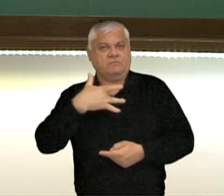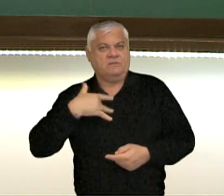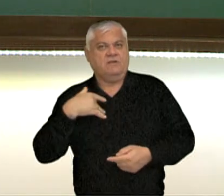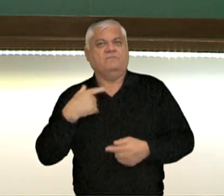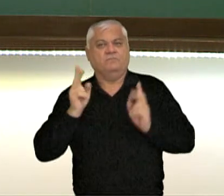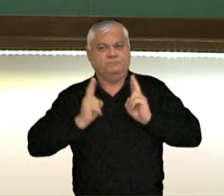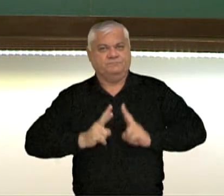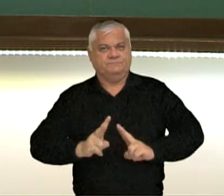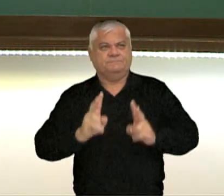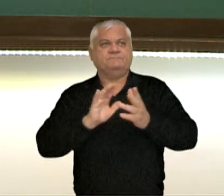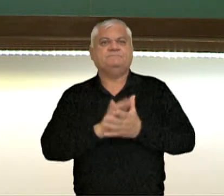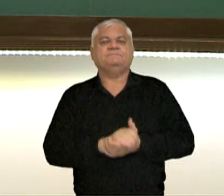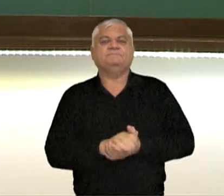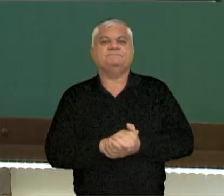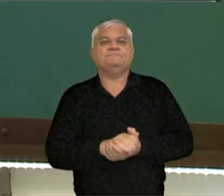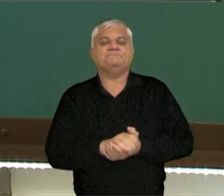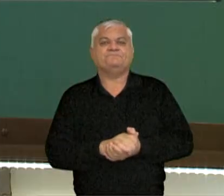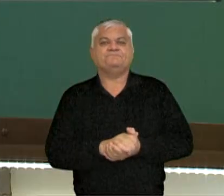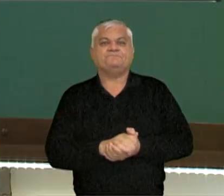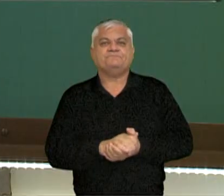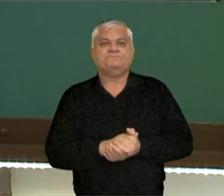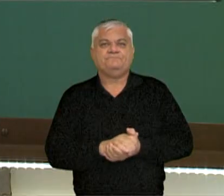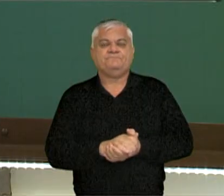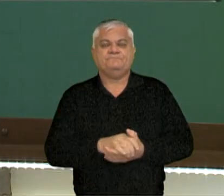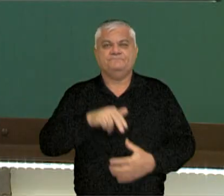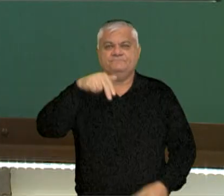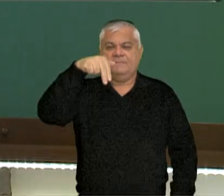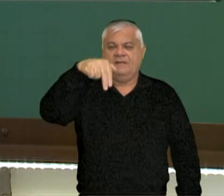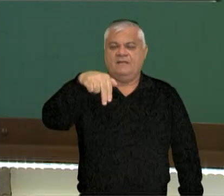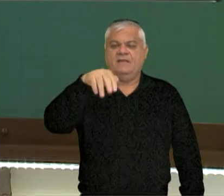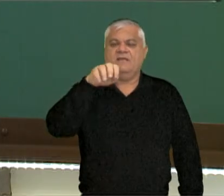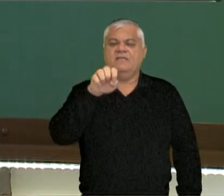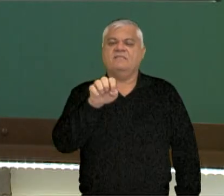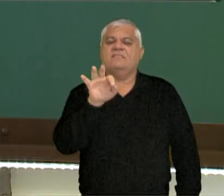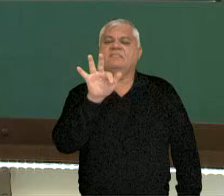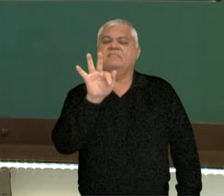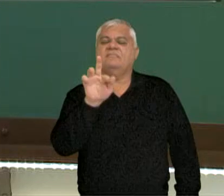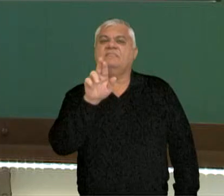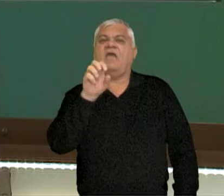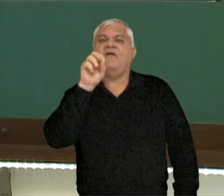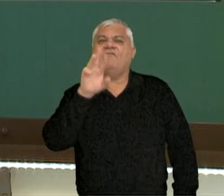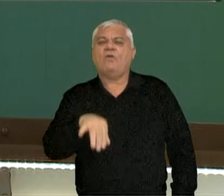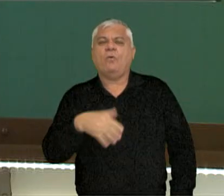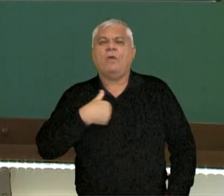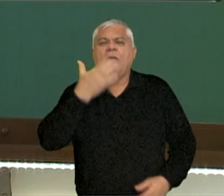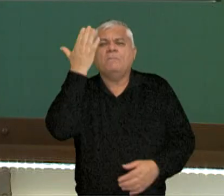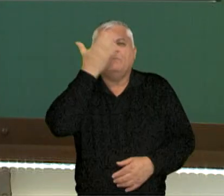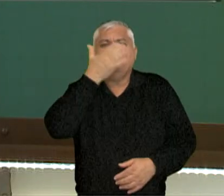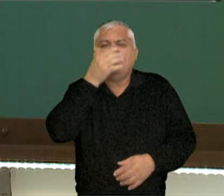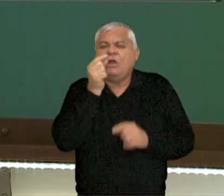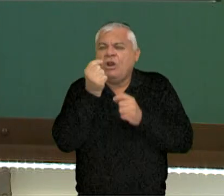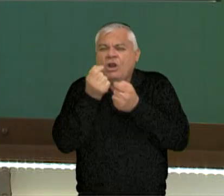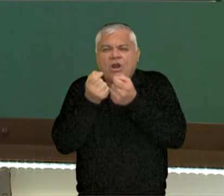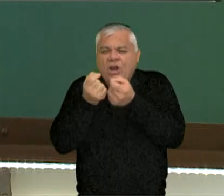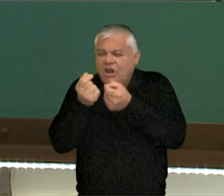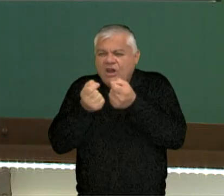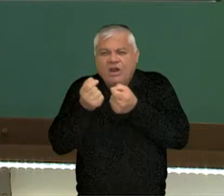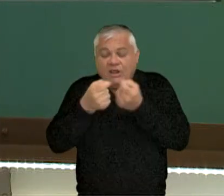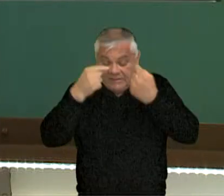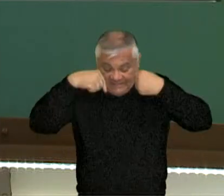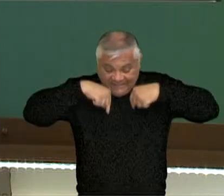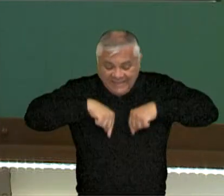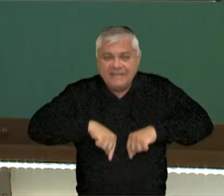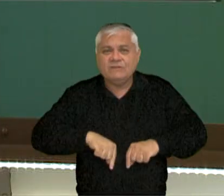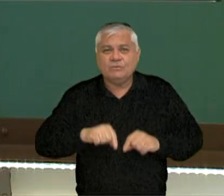saudáveis. Os nossos néfrons são as estruturas microscópicas que estão lá dentro dos